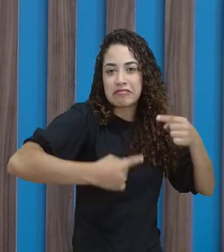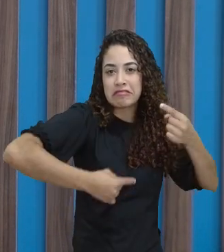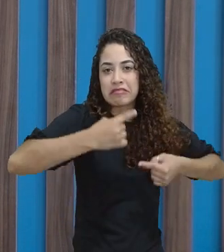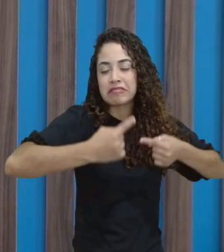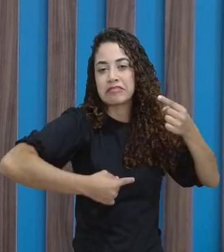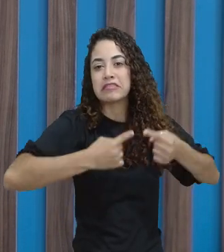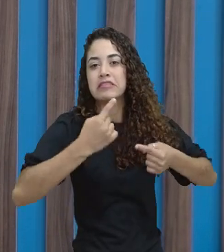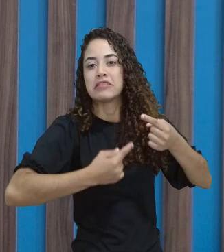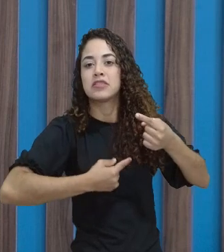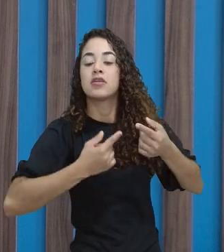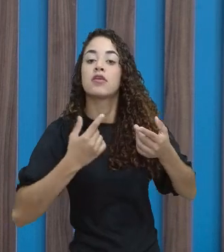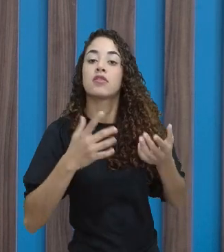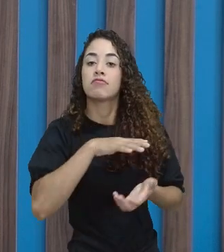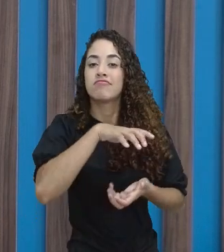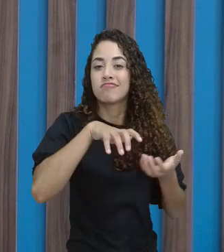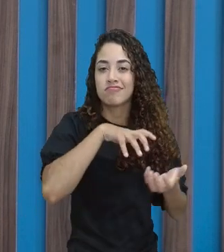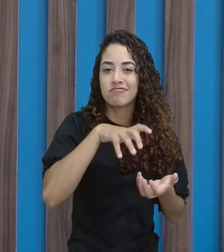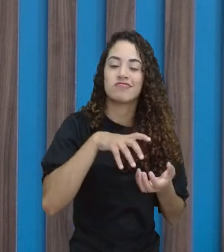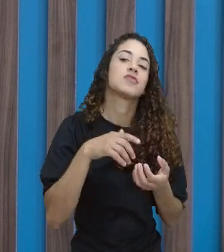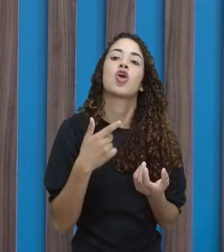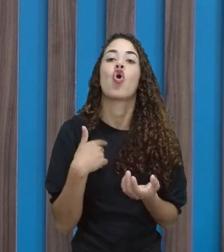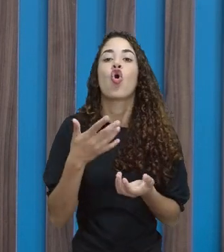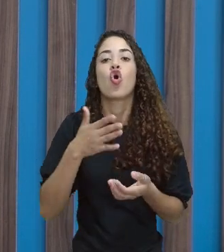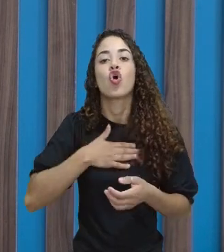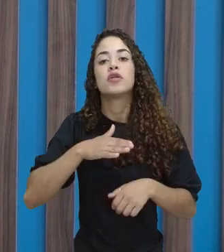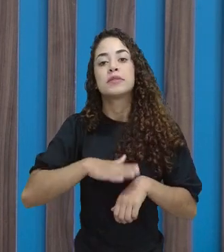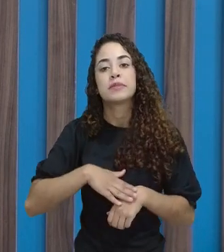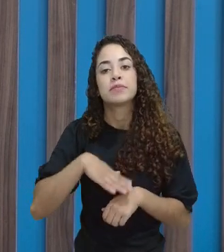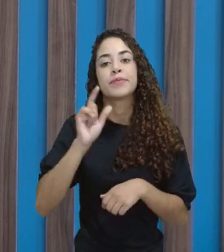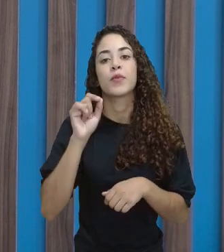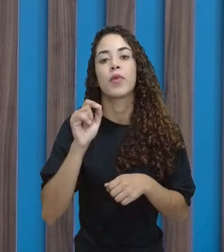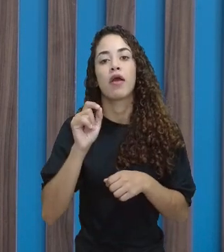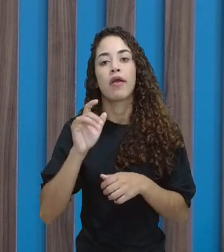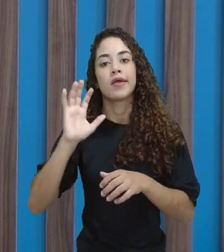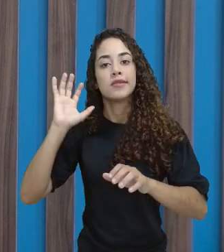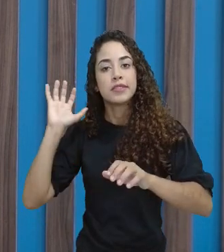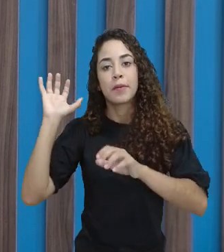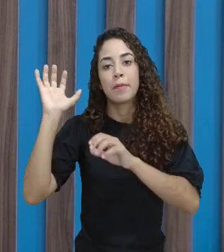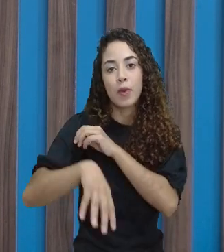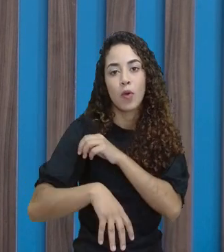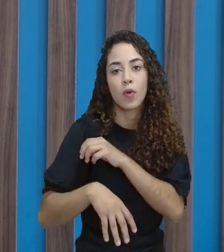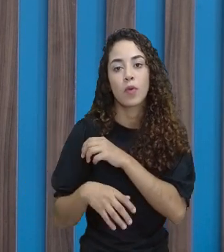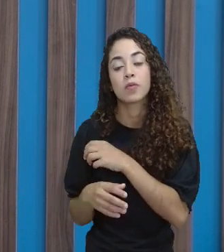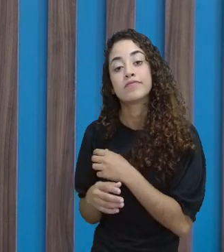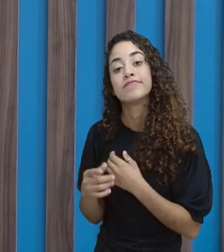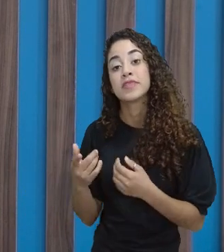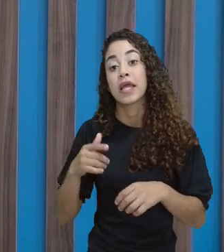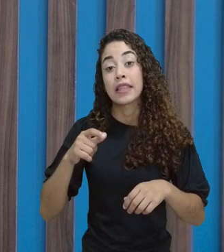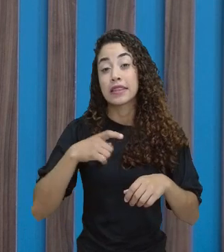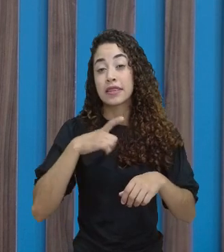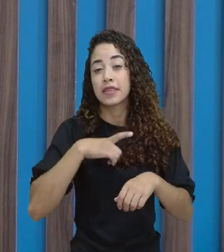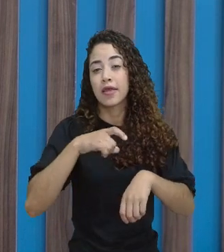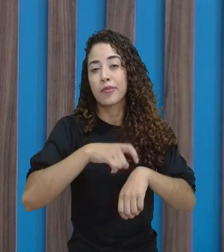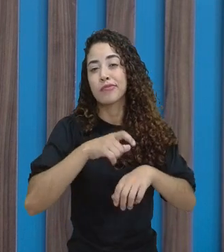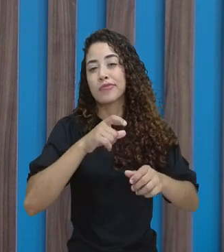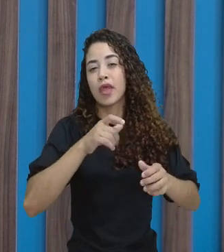tinha época que eu gostava de jogar mais handebol nos jogos escolares. Aí tinha época que eu estava no mirim e depois a